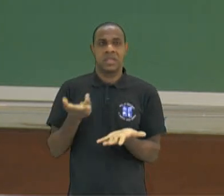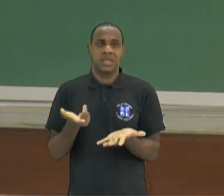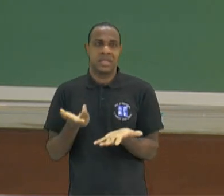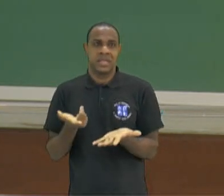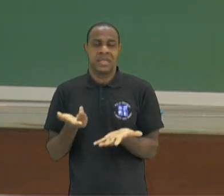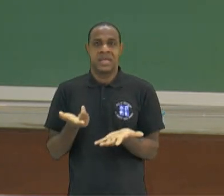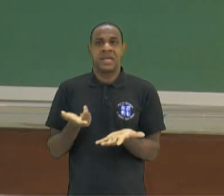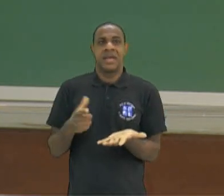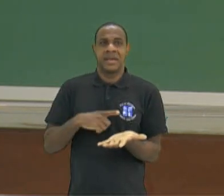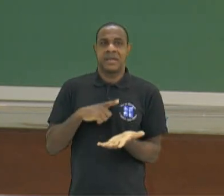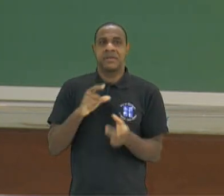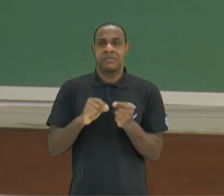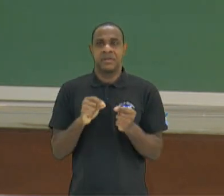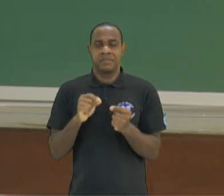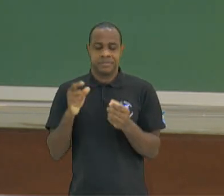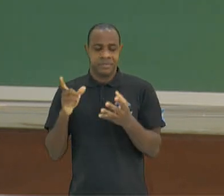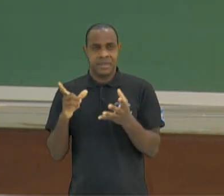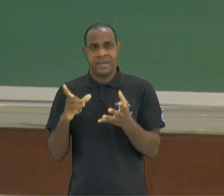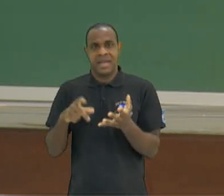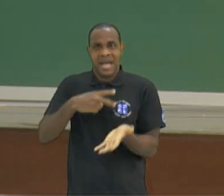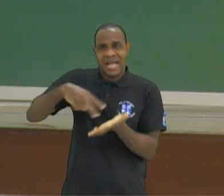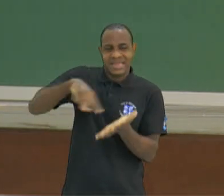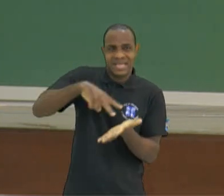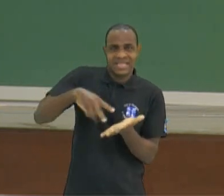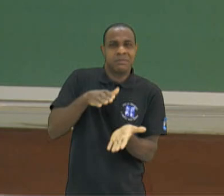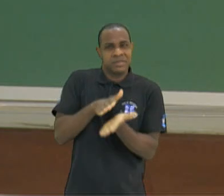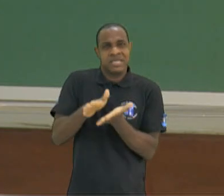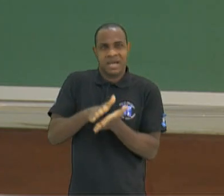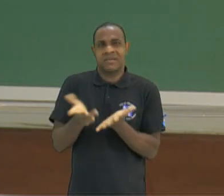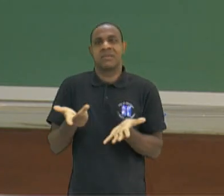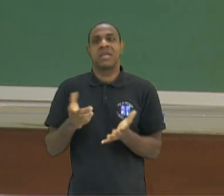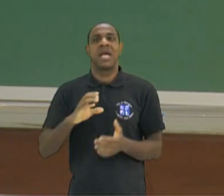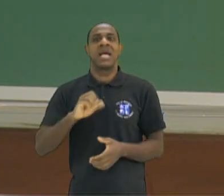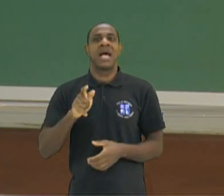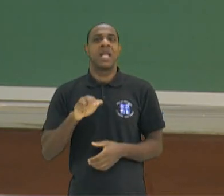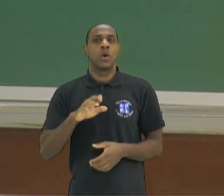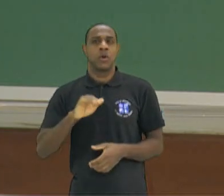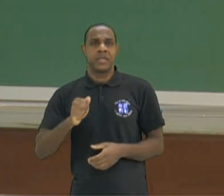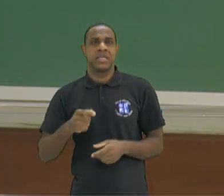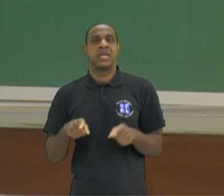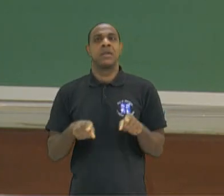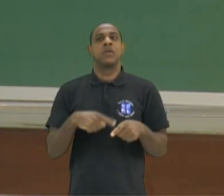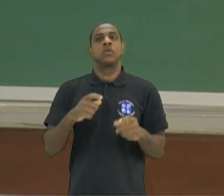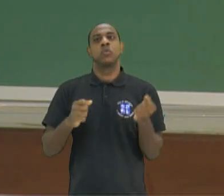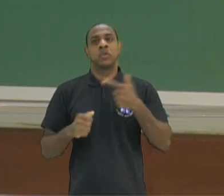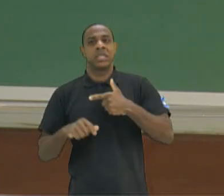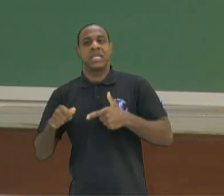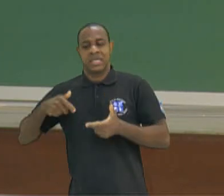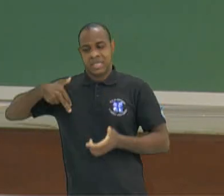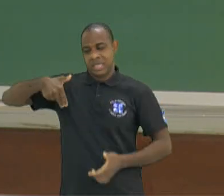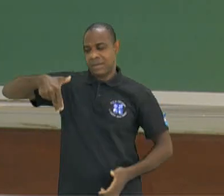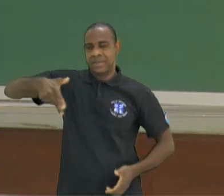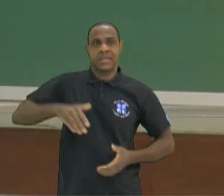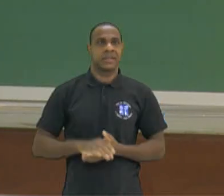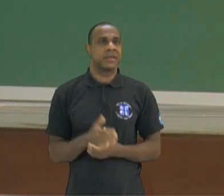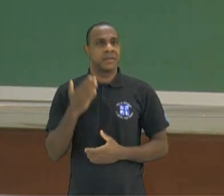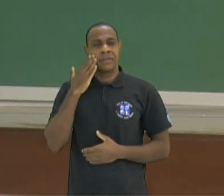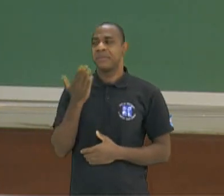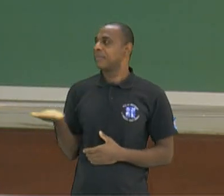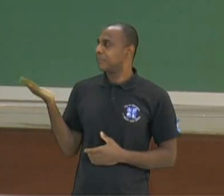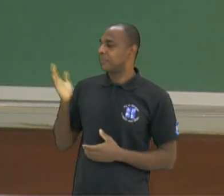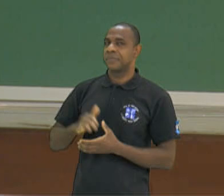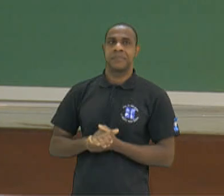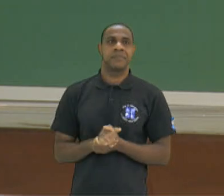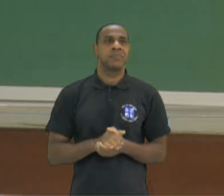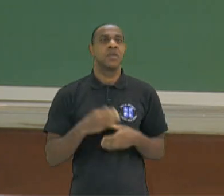mesmas calorias de uma caminhada, mas são coisas distintas. Fill the gaps with information from the chart. Então, nós vamos